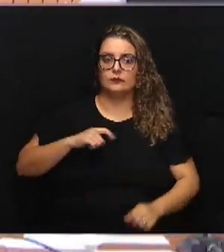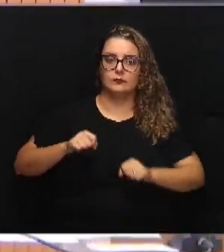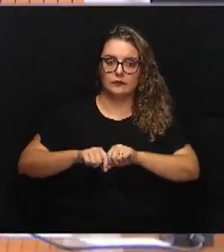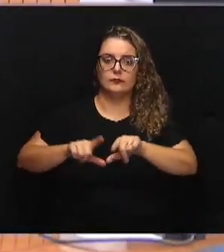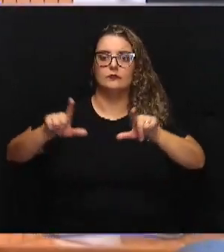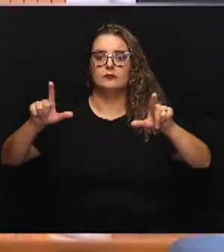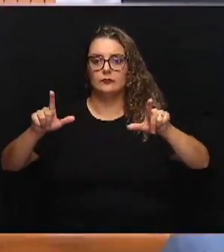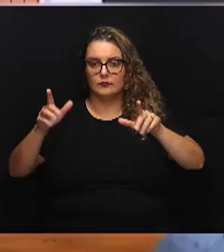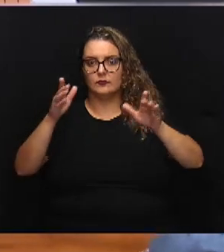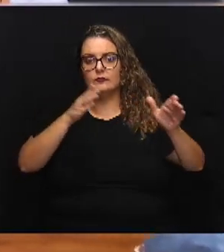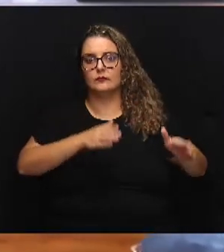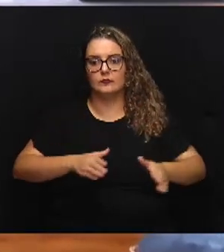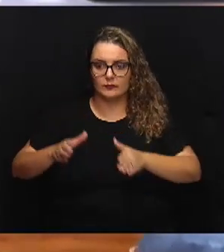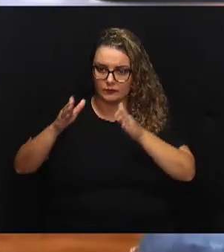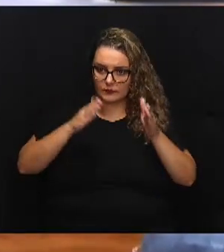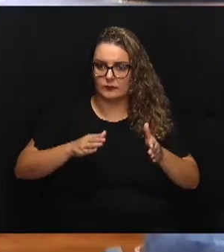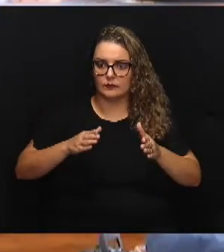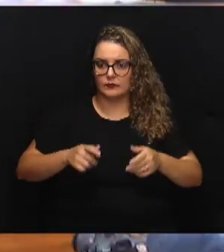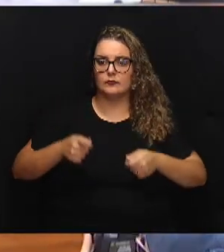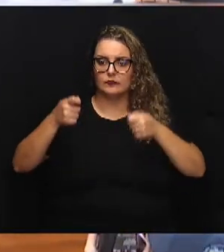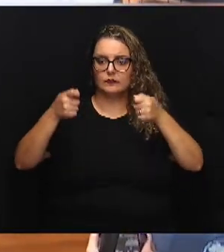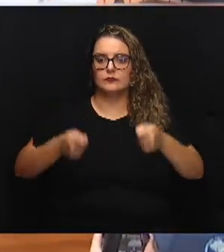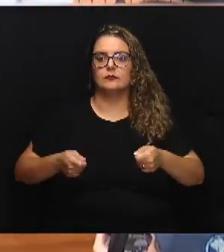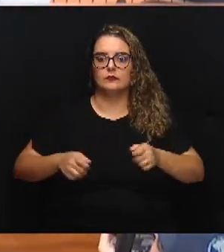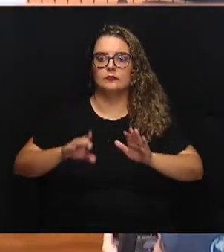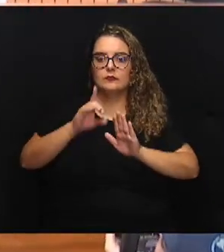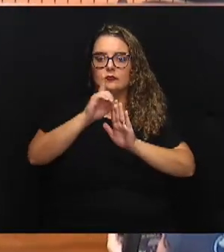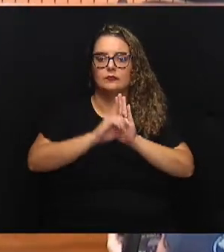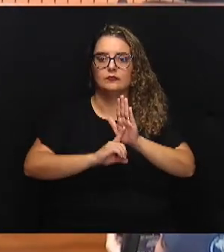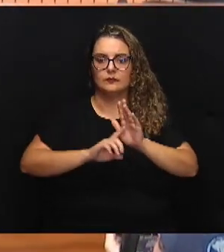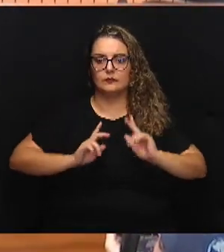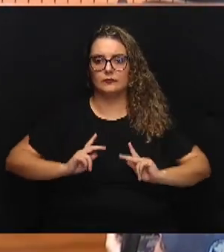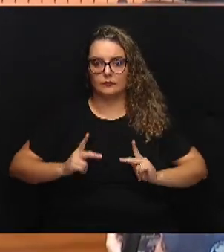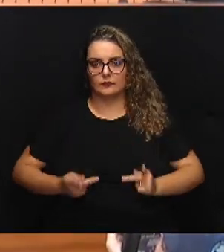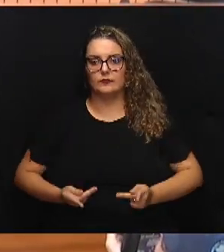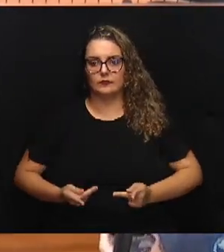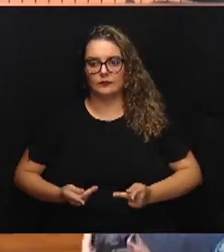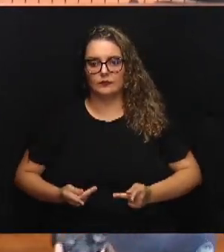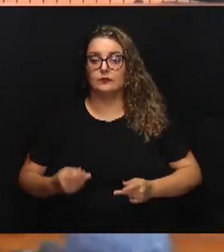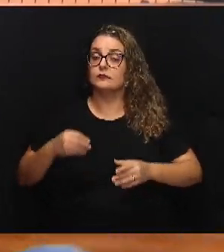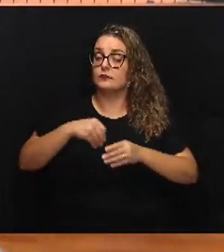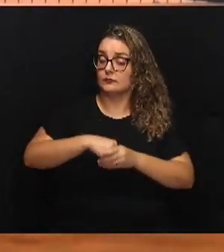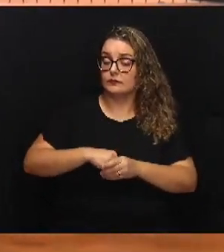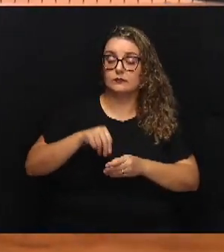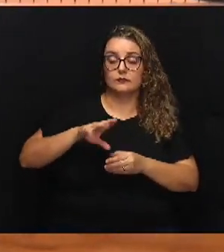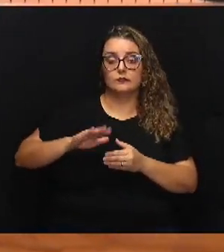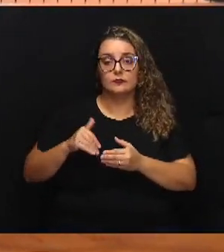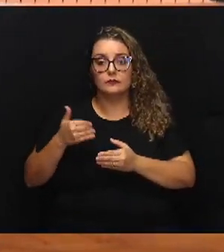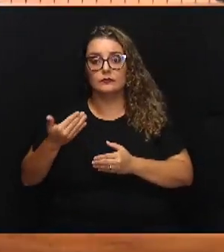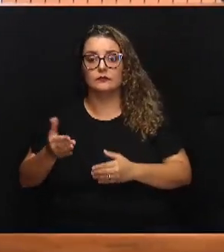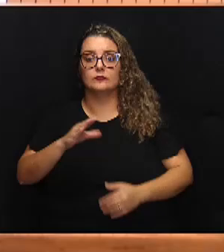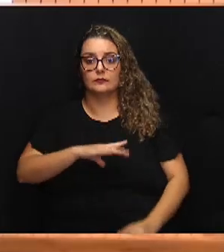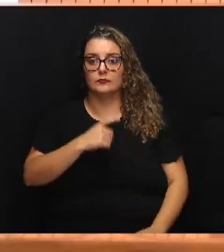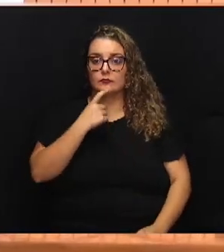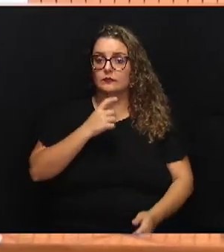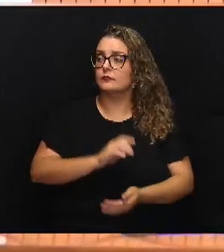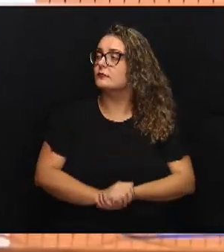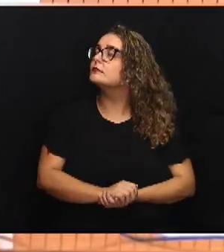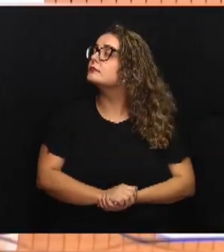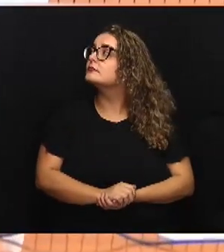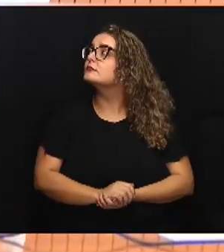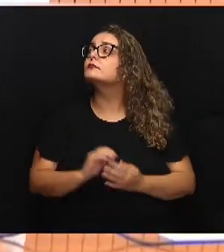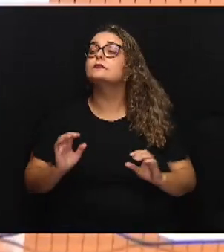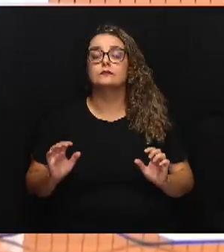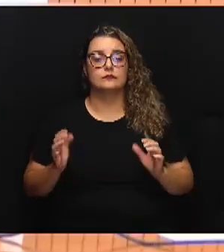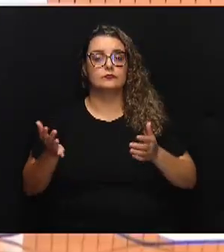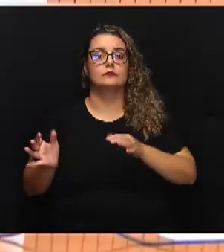na promoção e consolidação dos direitos humanos, seja dentro ou fora do município. O evento ainda